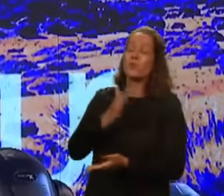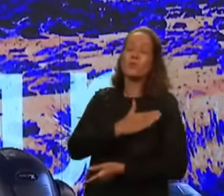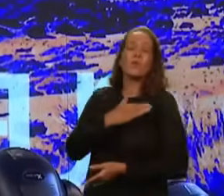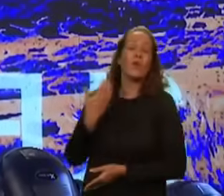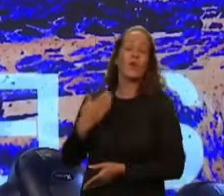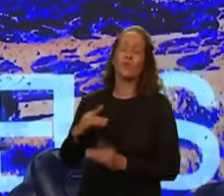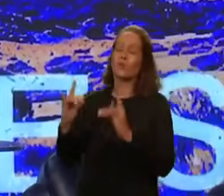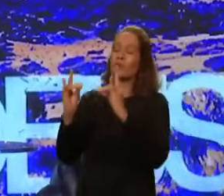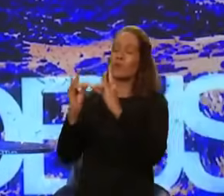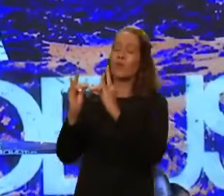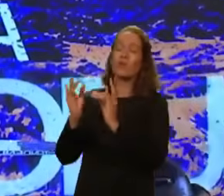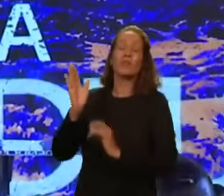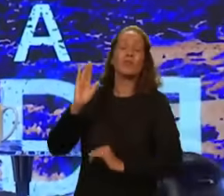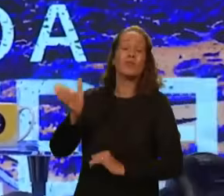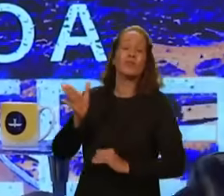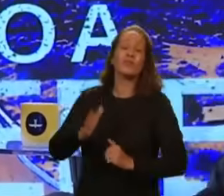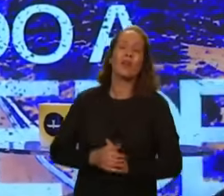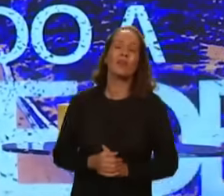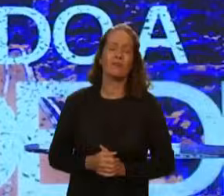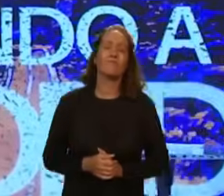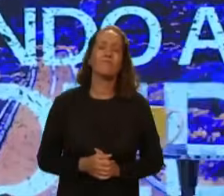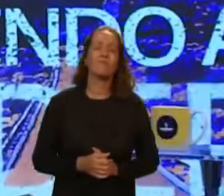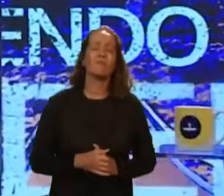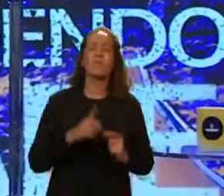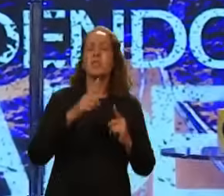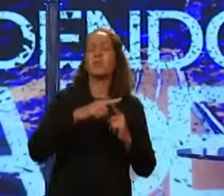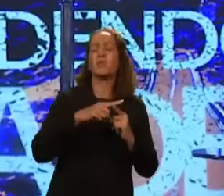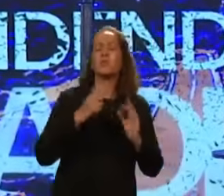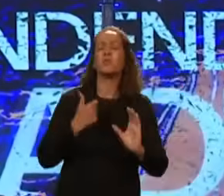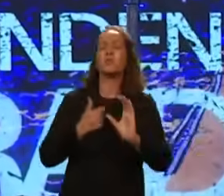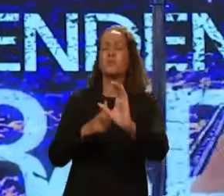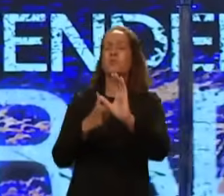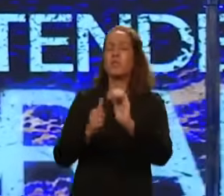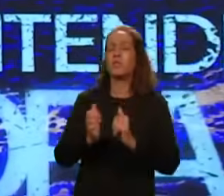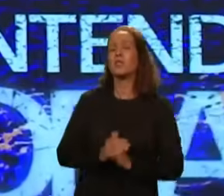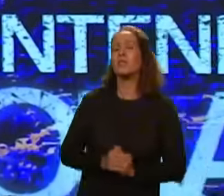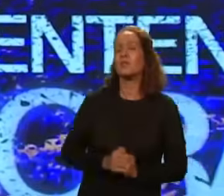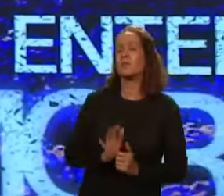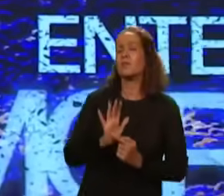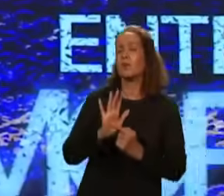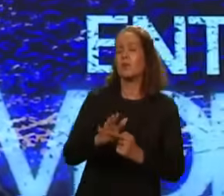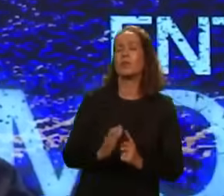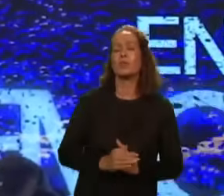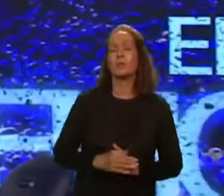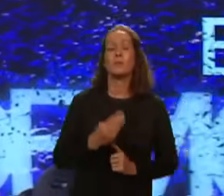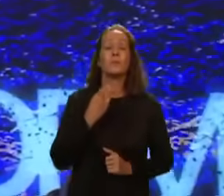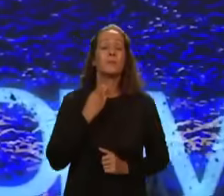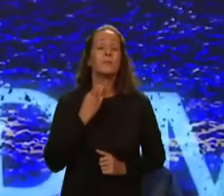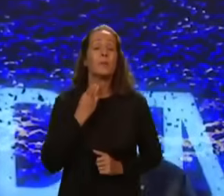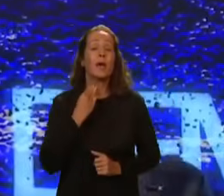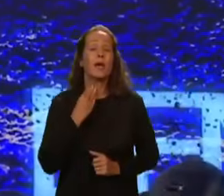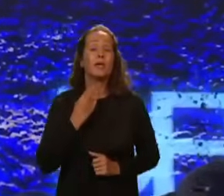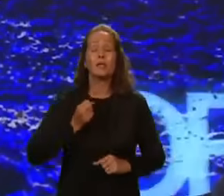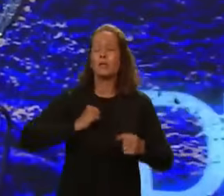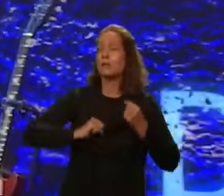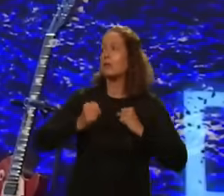Era um funeral. E o primeiro tipo de crente que aparece aqui, sabe o que é? Marta. Qual é Marta?